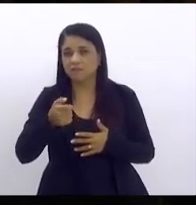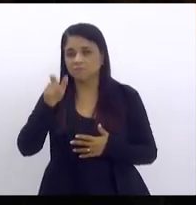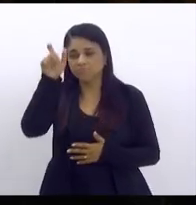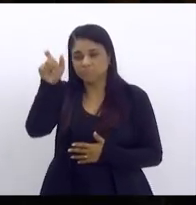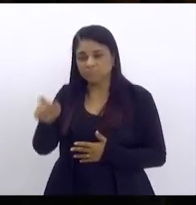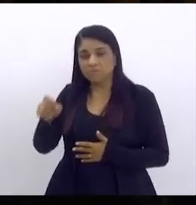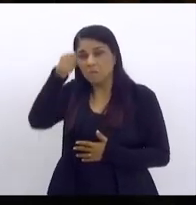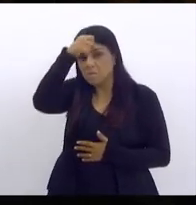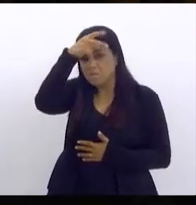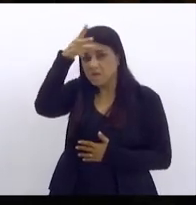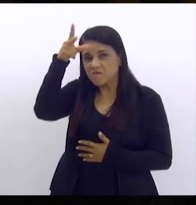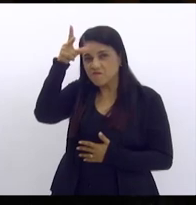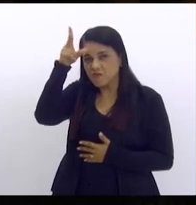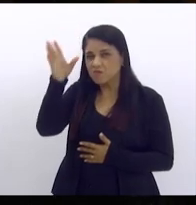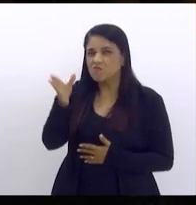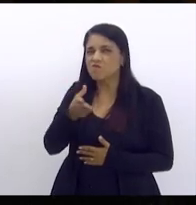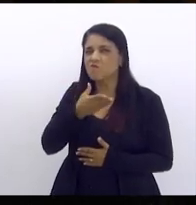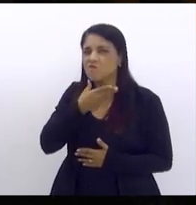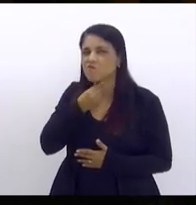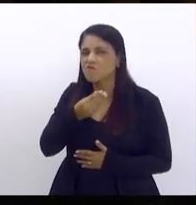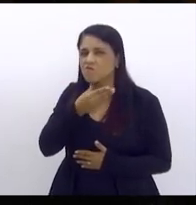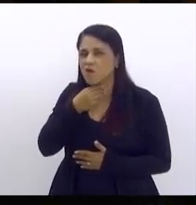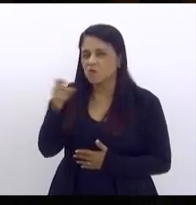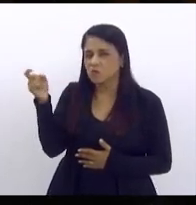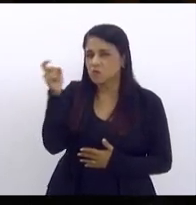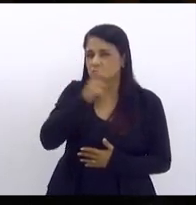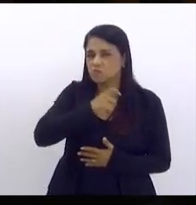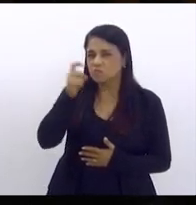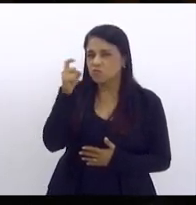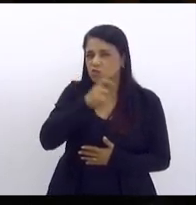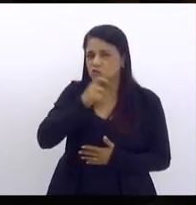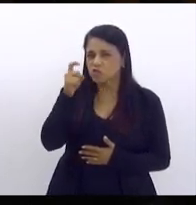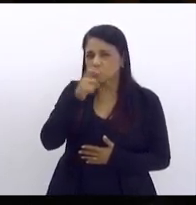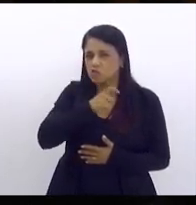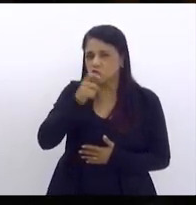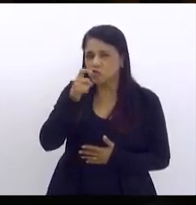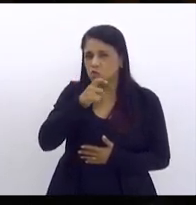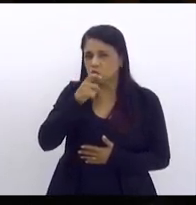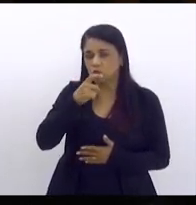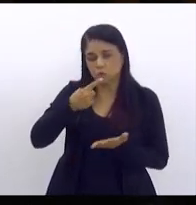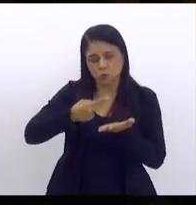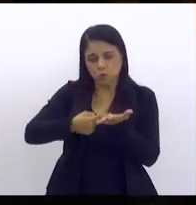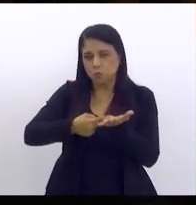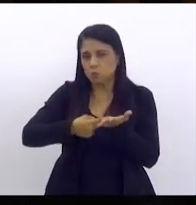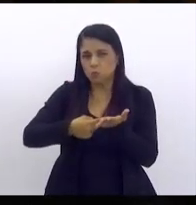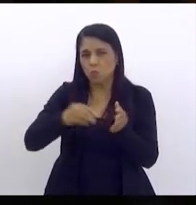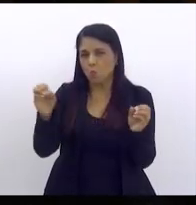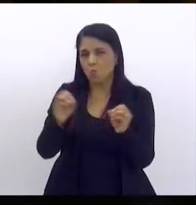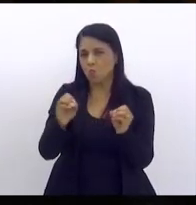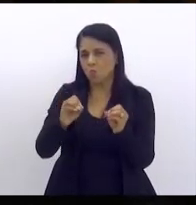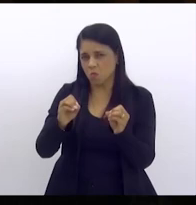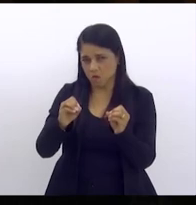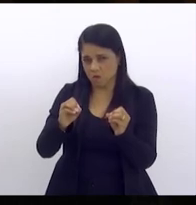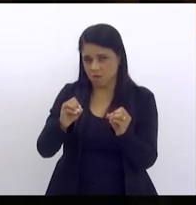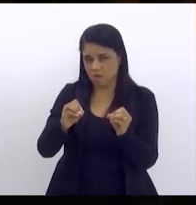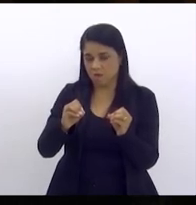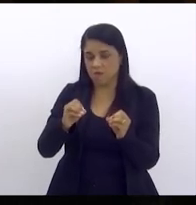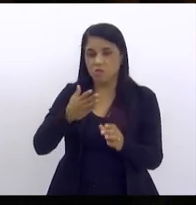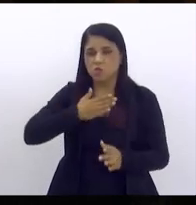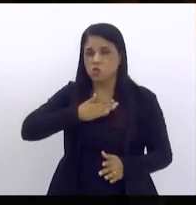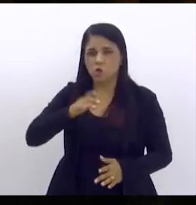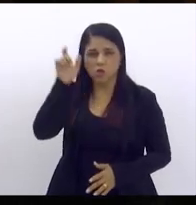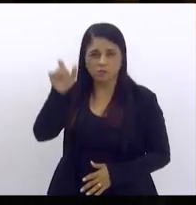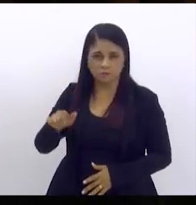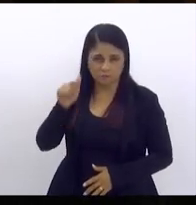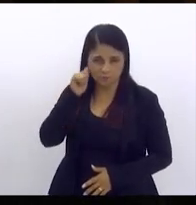prefeito fake, o prefeito mentiroso que não tem palavra, o prefeito que não gosta de mulher, prefeito Eduardo